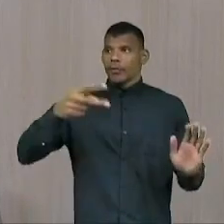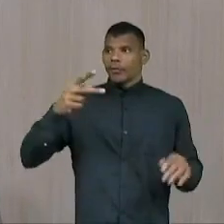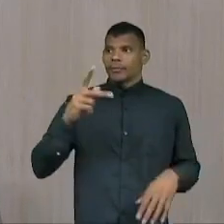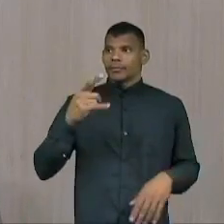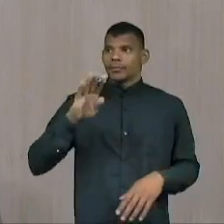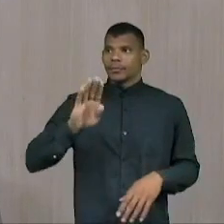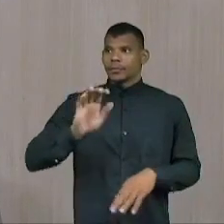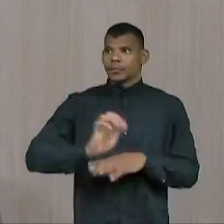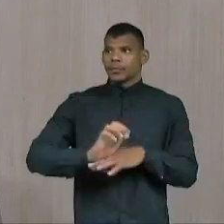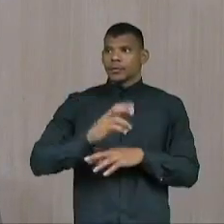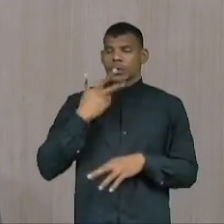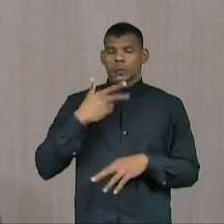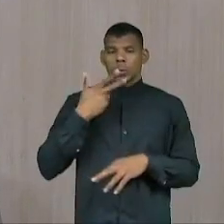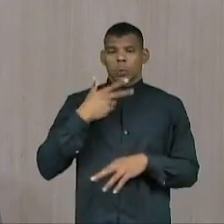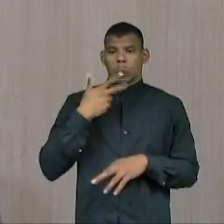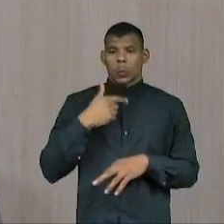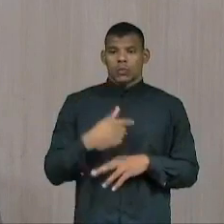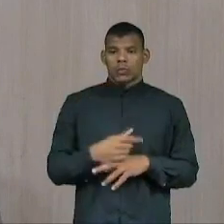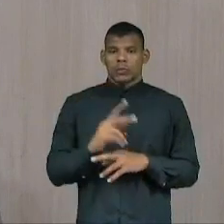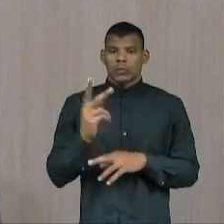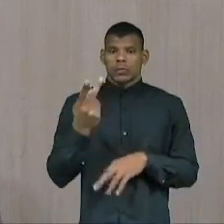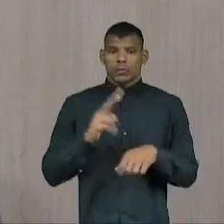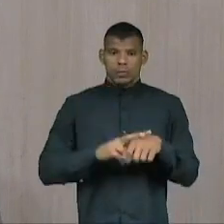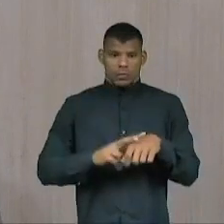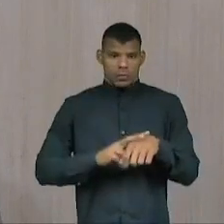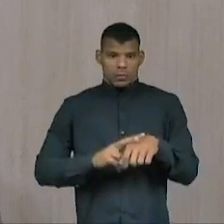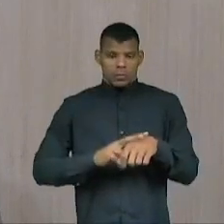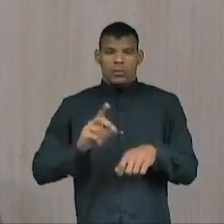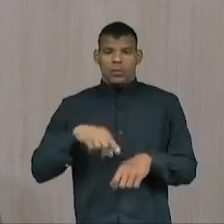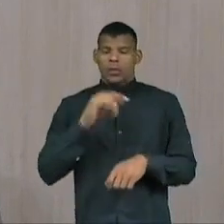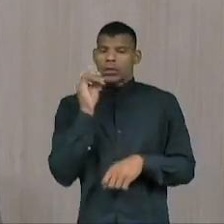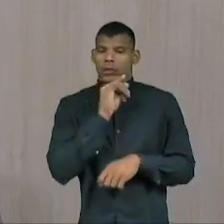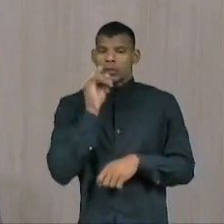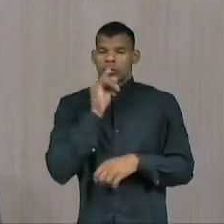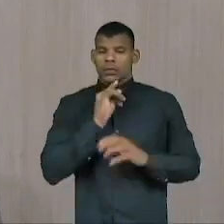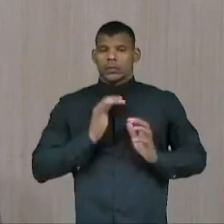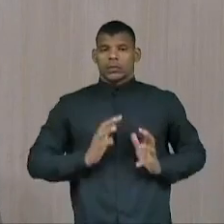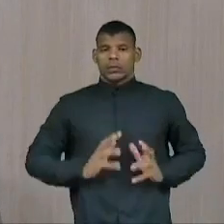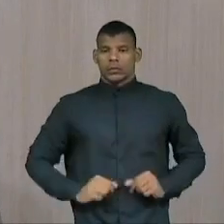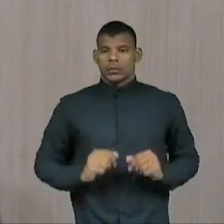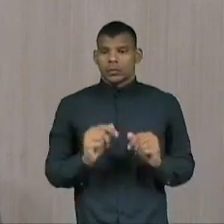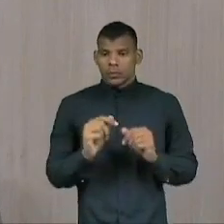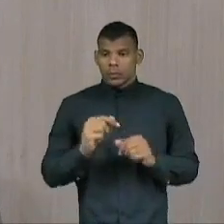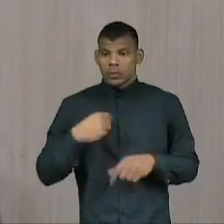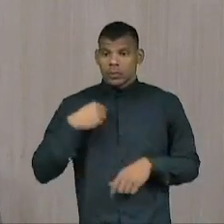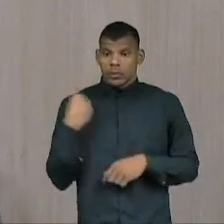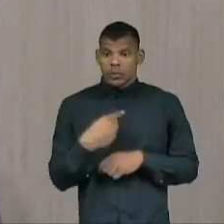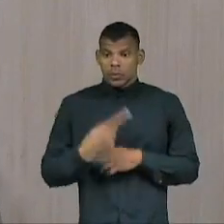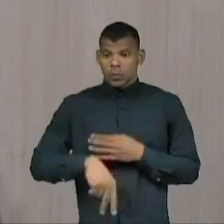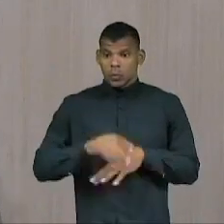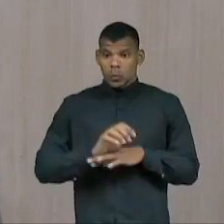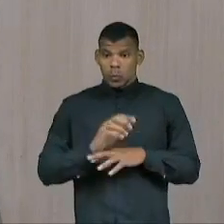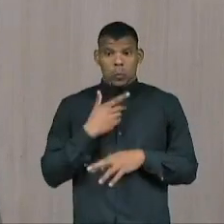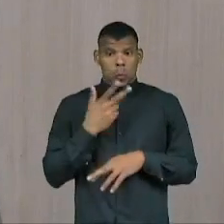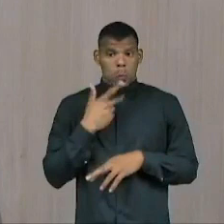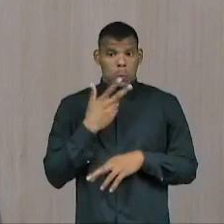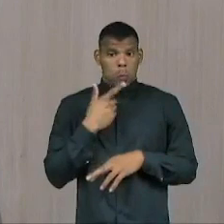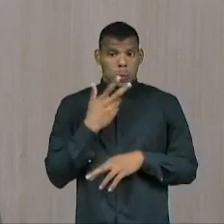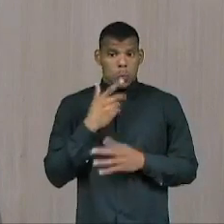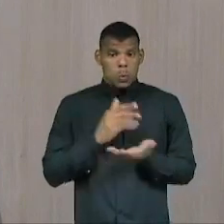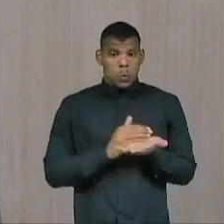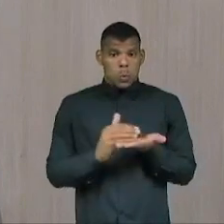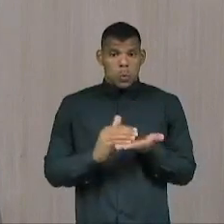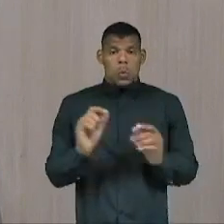do nosso Estado o hidrogênio Verde uma energia limpa que nós aqui no Estado do Ceará começamos